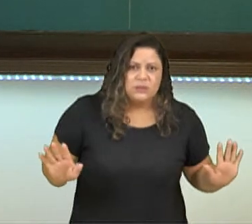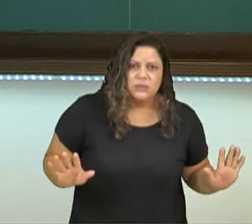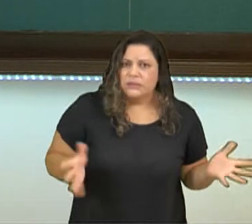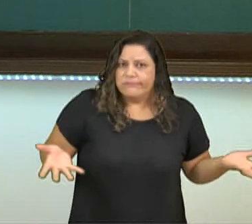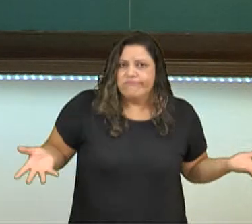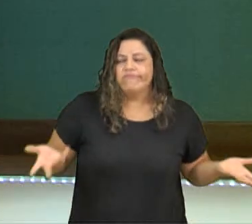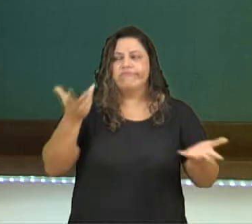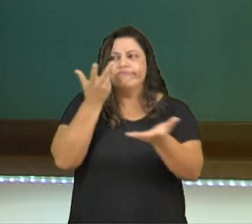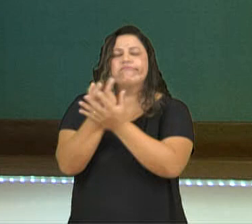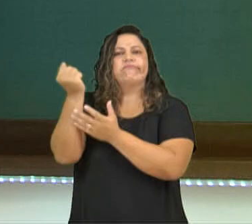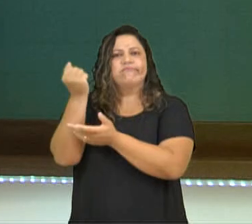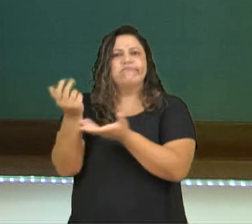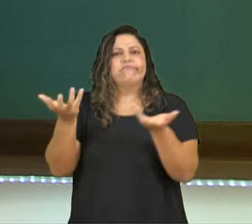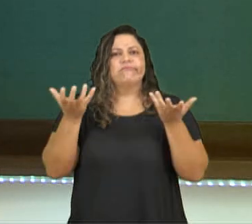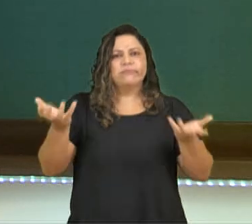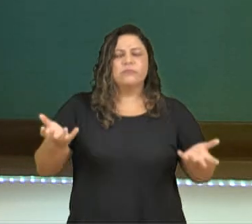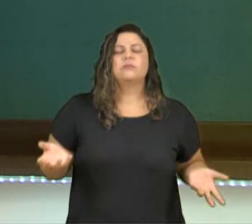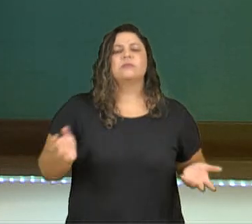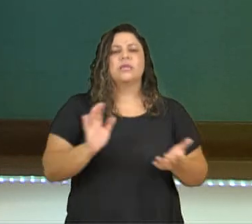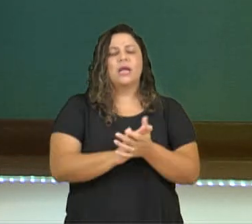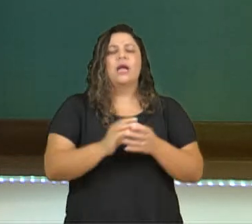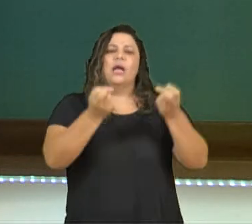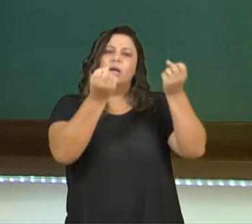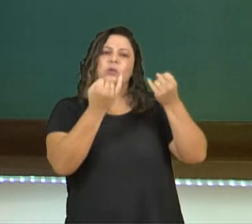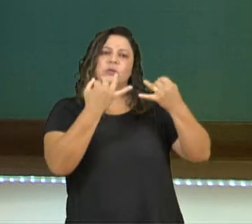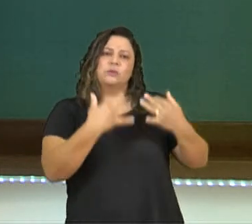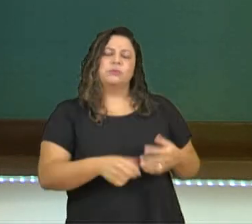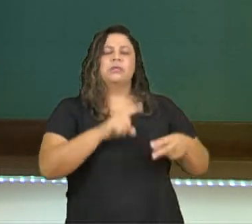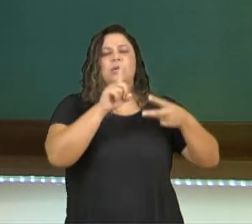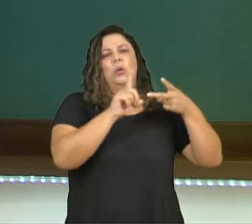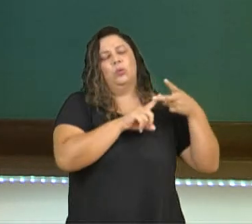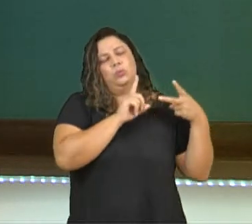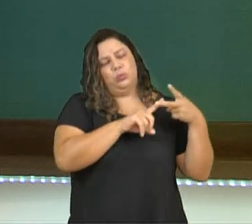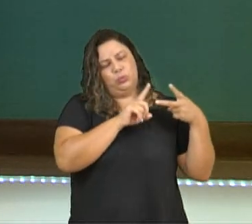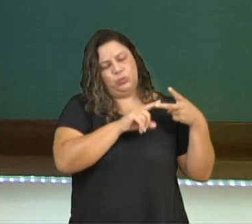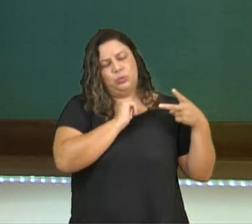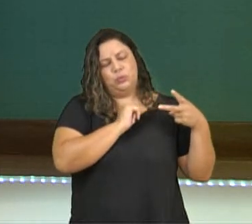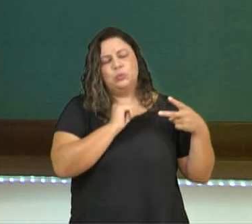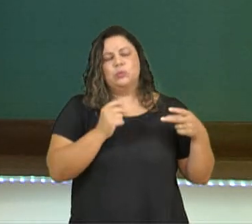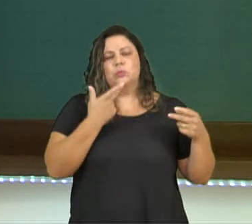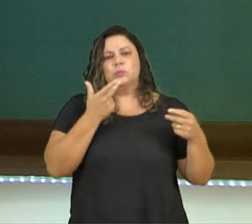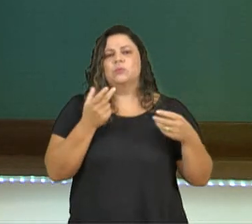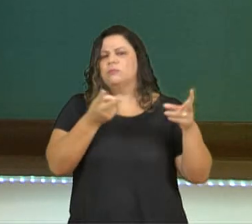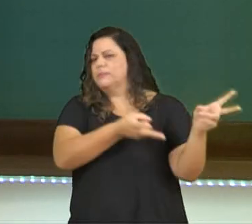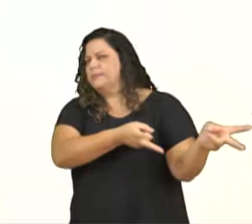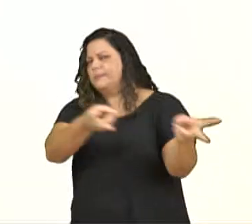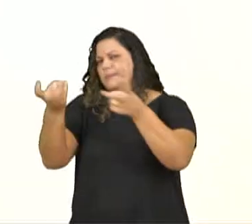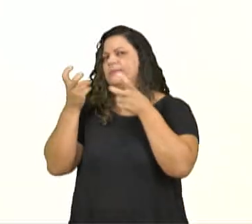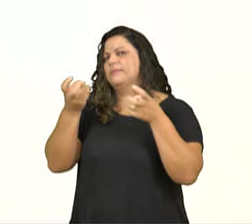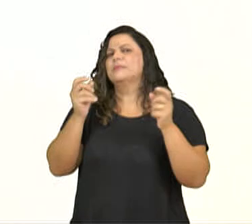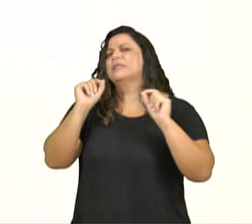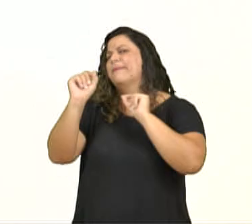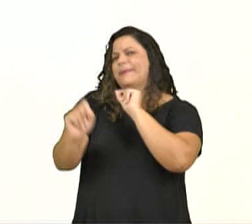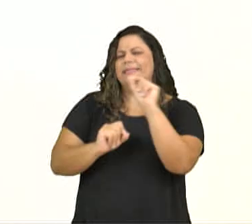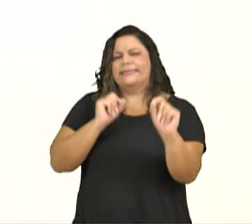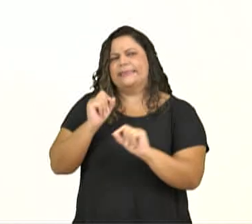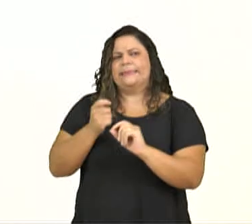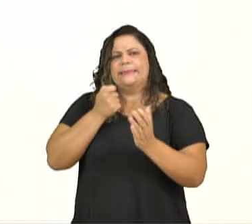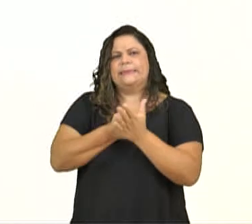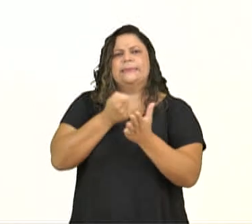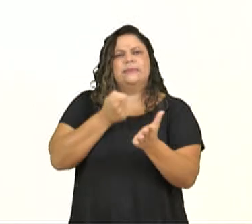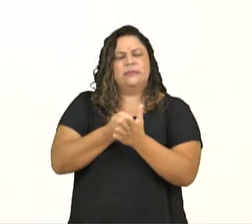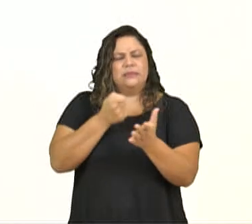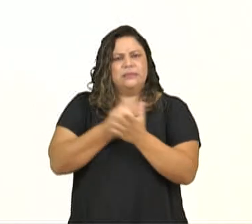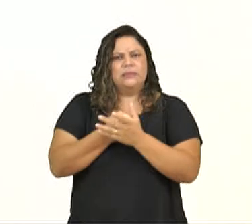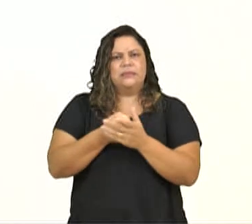E também, quando falamos em consumismo e em consumo, a gente vai perceber que é uma doutrina que defende